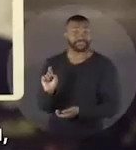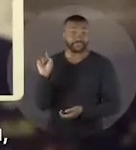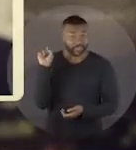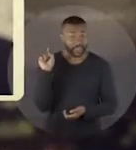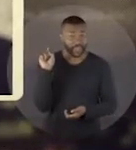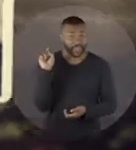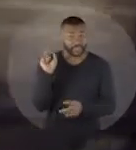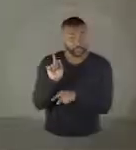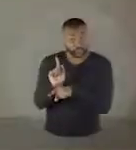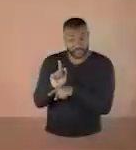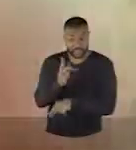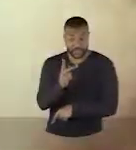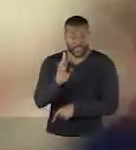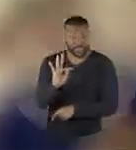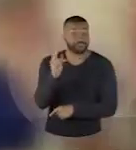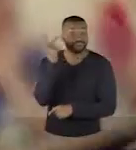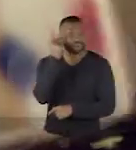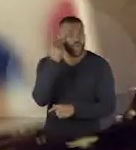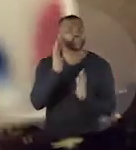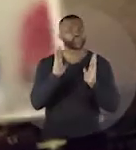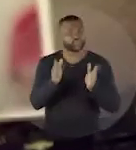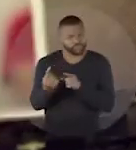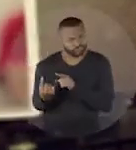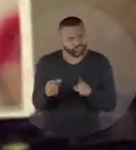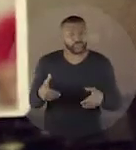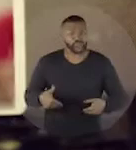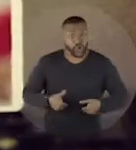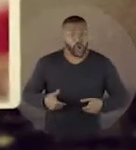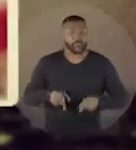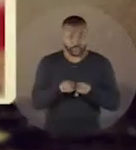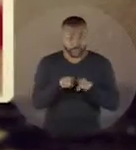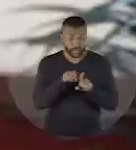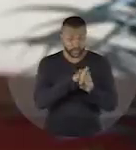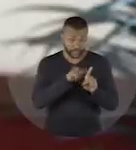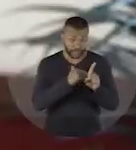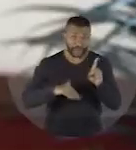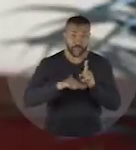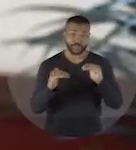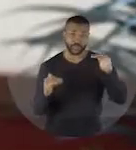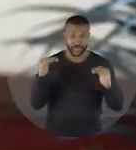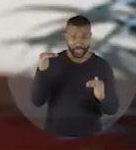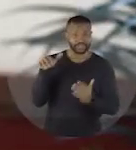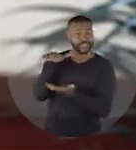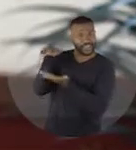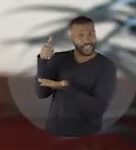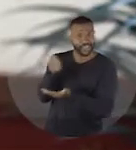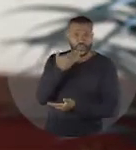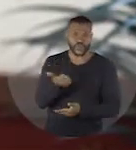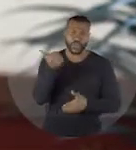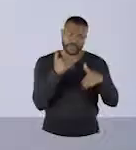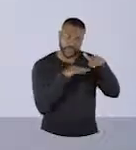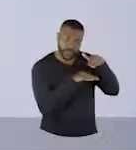da Marta, a gestão do PT em São Paulo já combatia a fome e a desigualdade. Melhorei o Leve Leite, criei o Banco